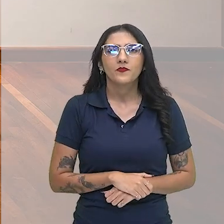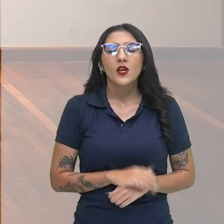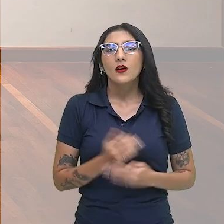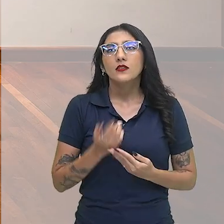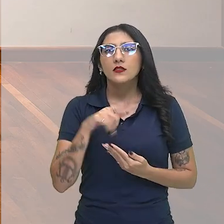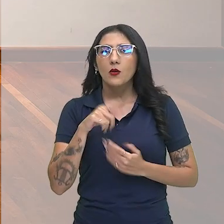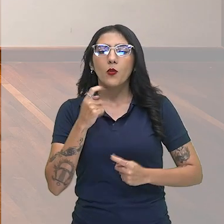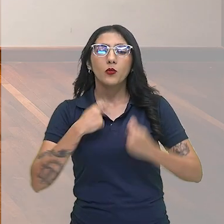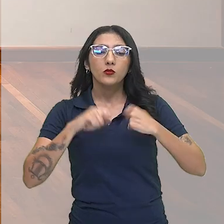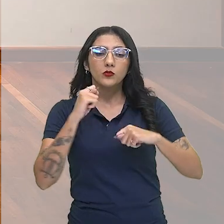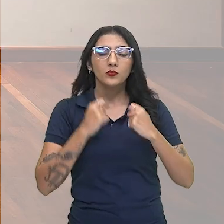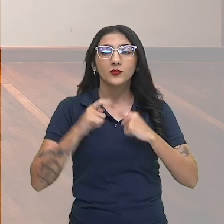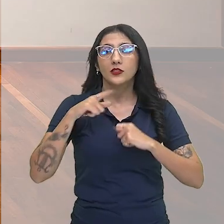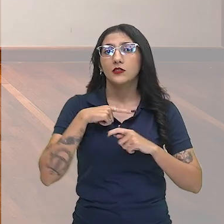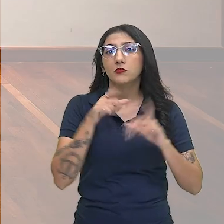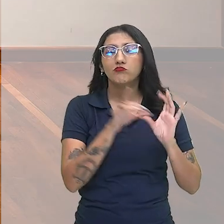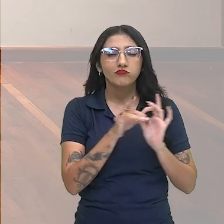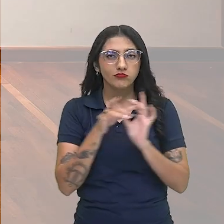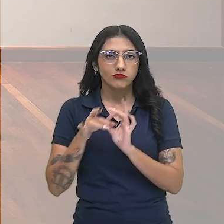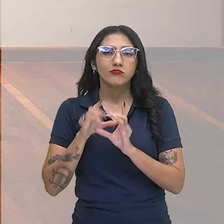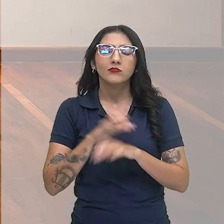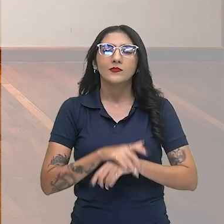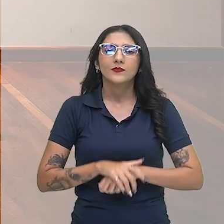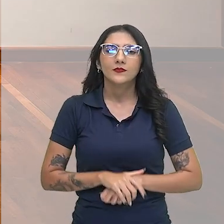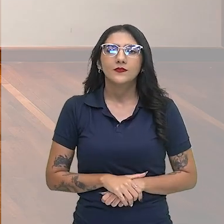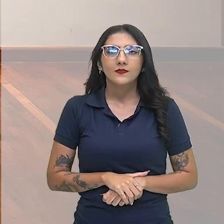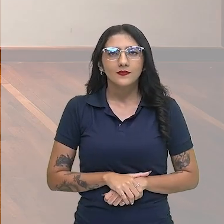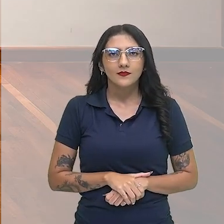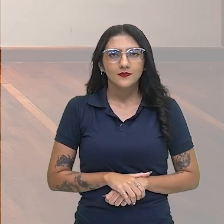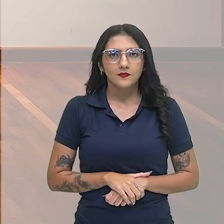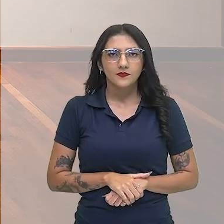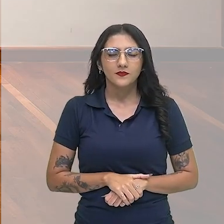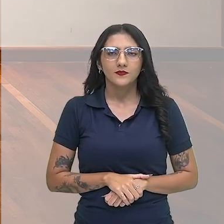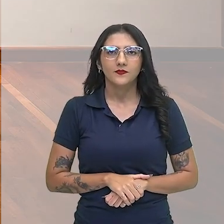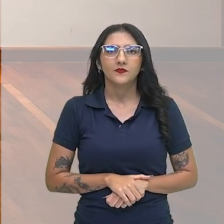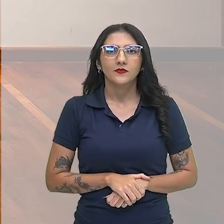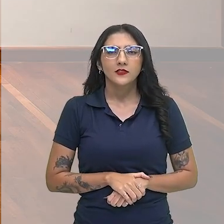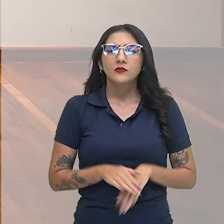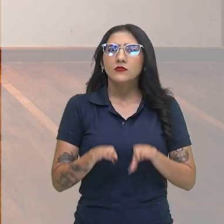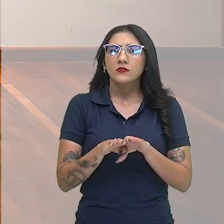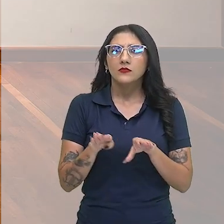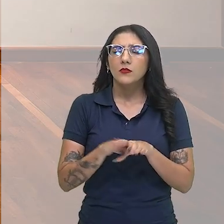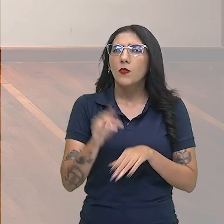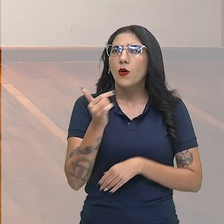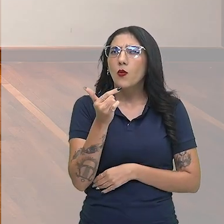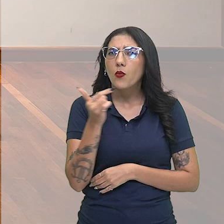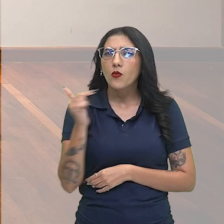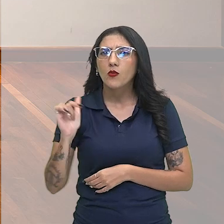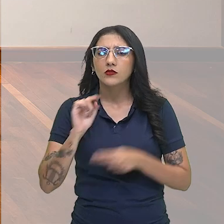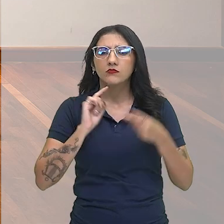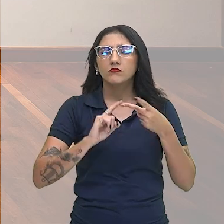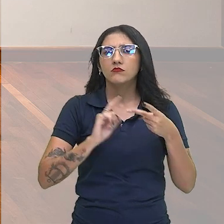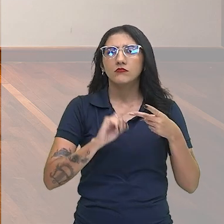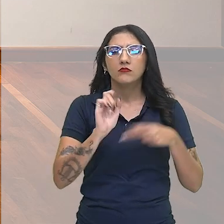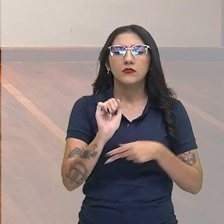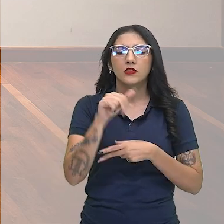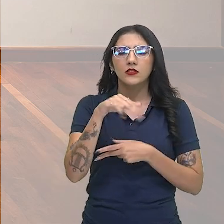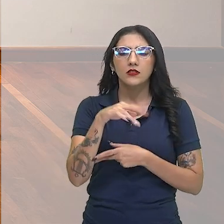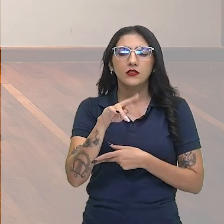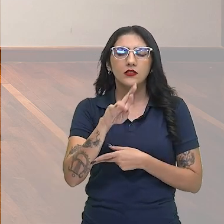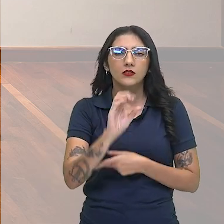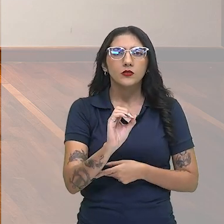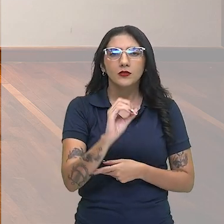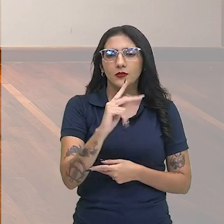trata dessas questões. E aí, nós temos uma outra ciência social que é chamada